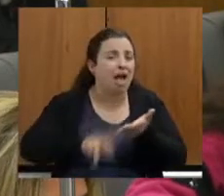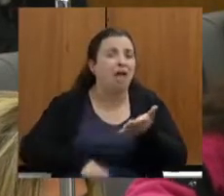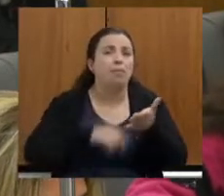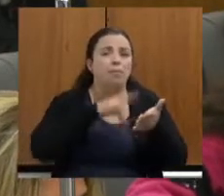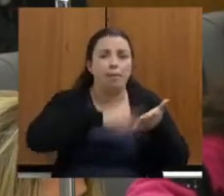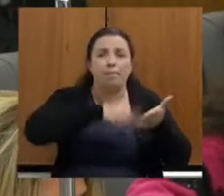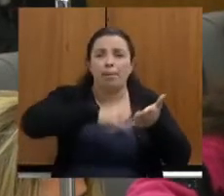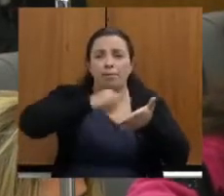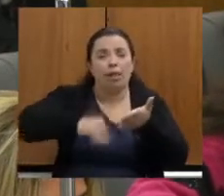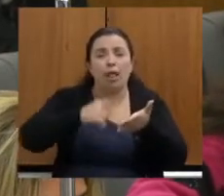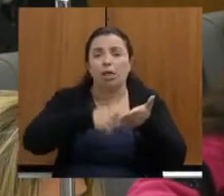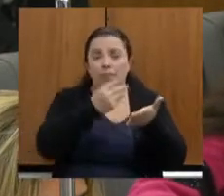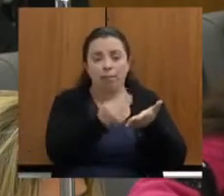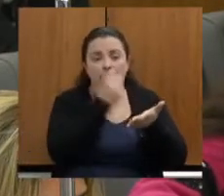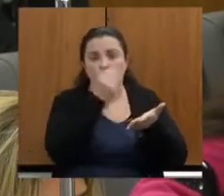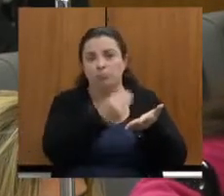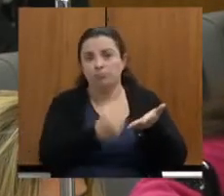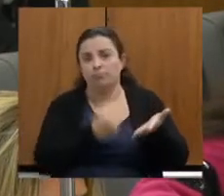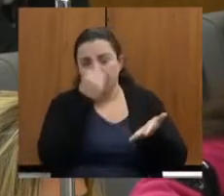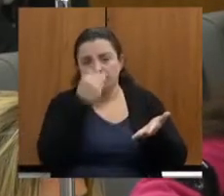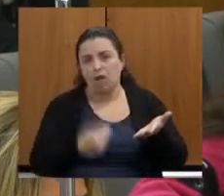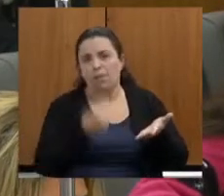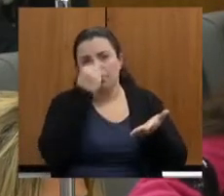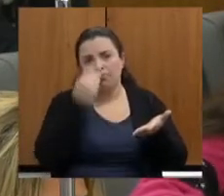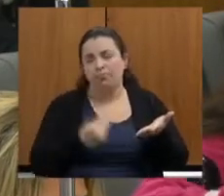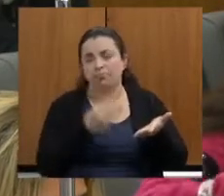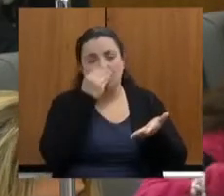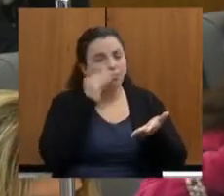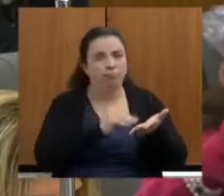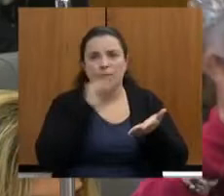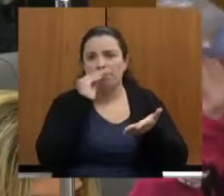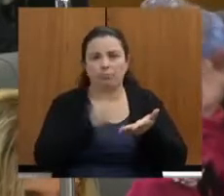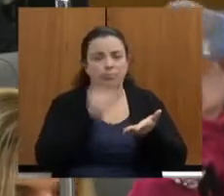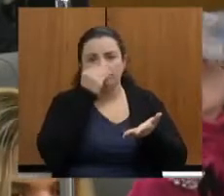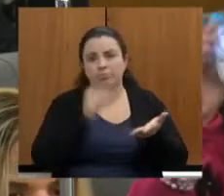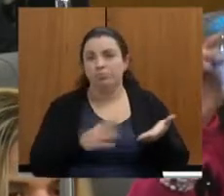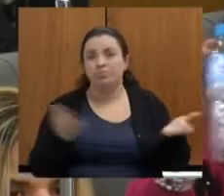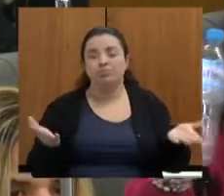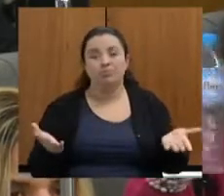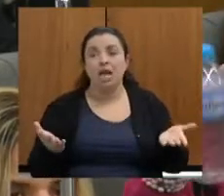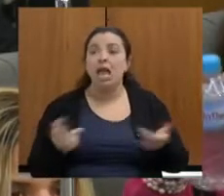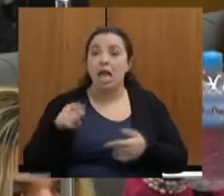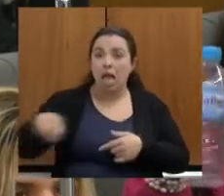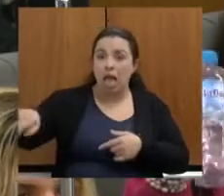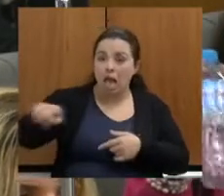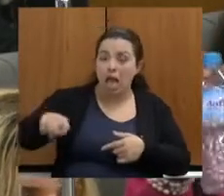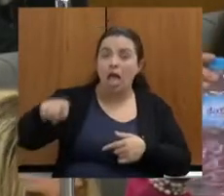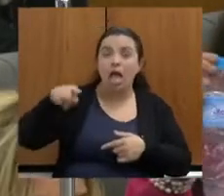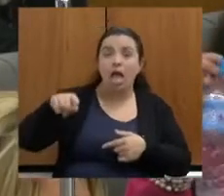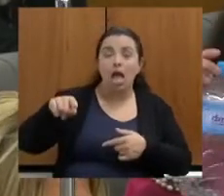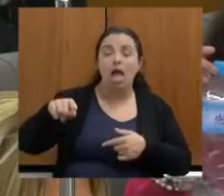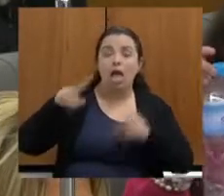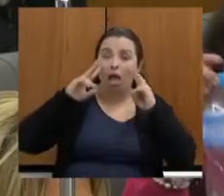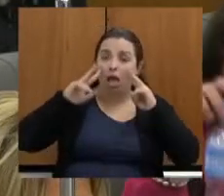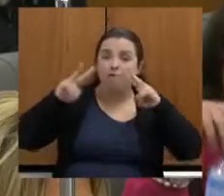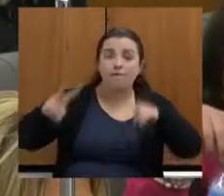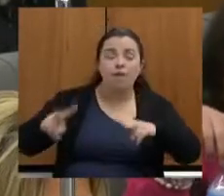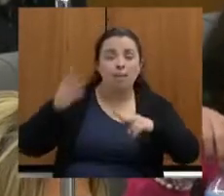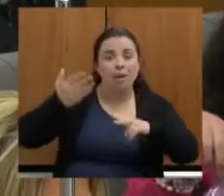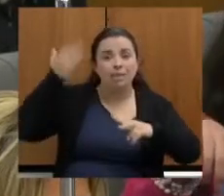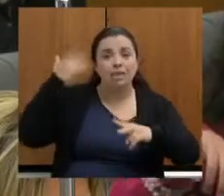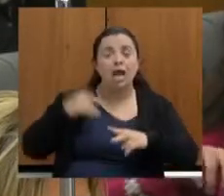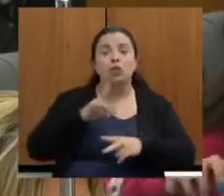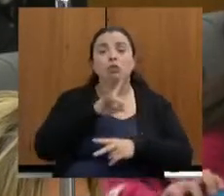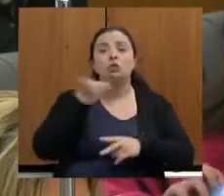foi atingida e sabe todos os danos que teve é só olhar o dia do rompimento